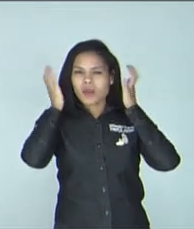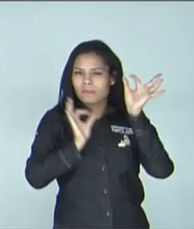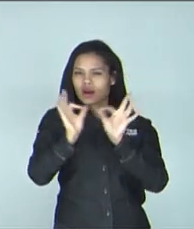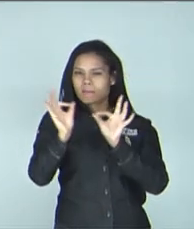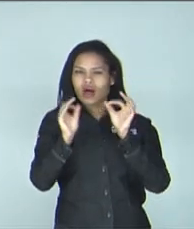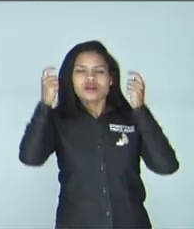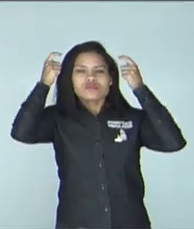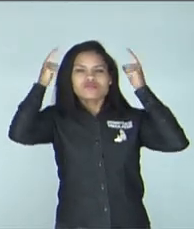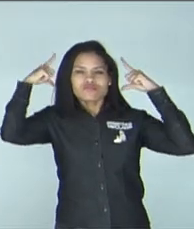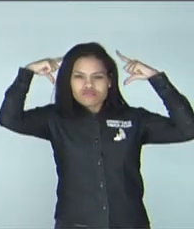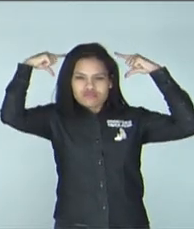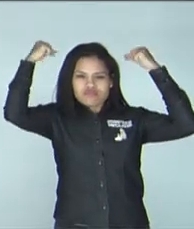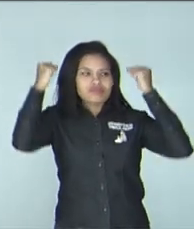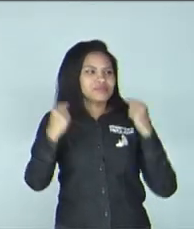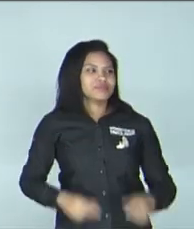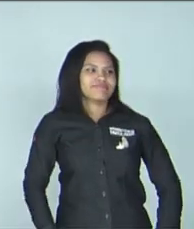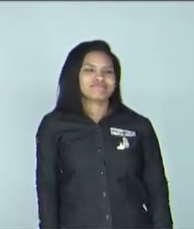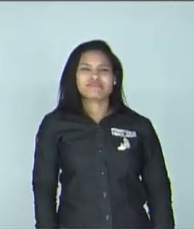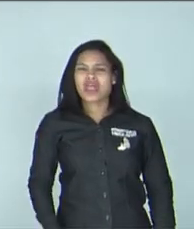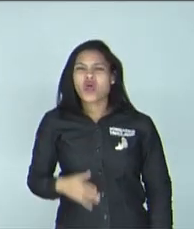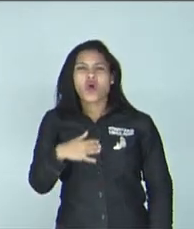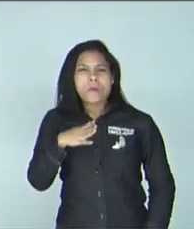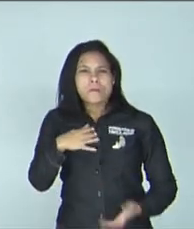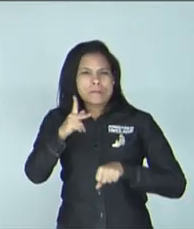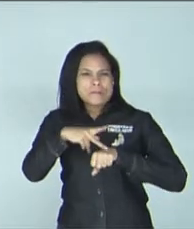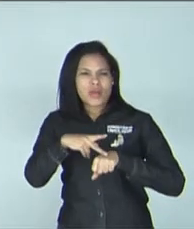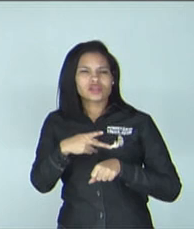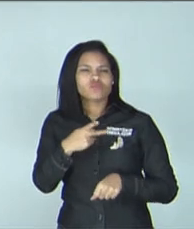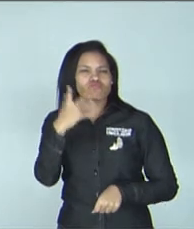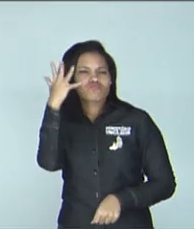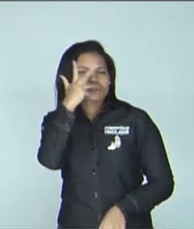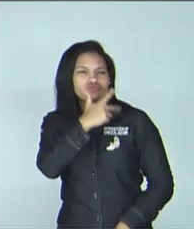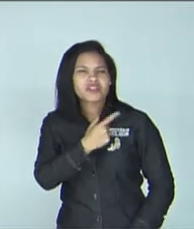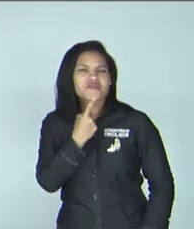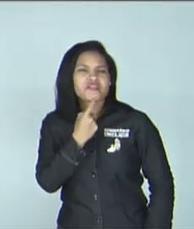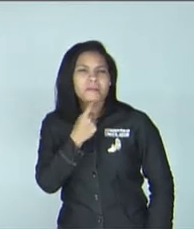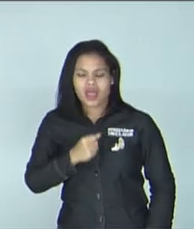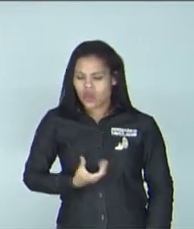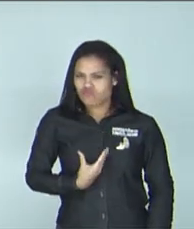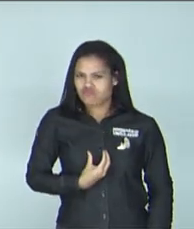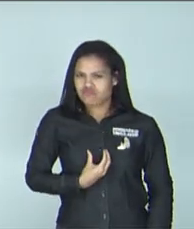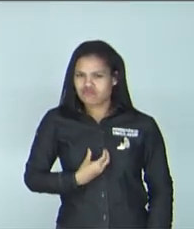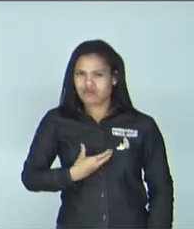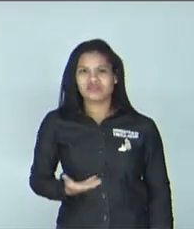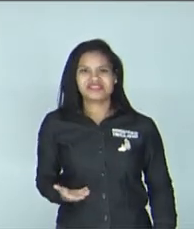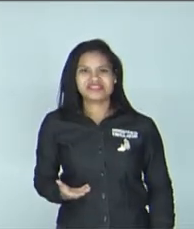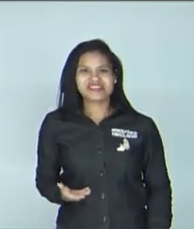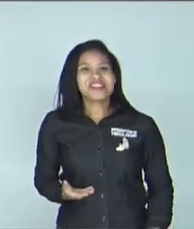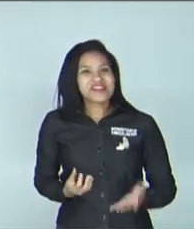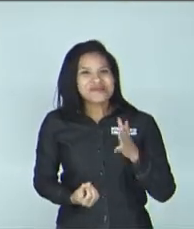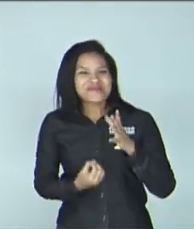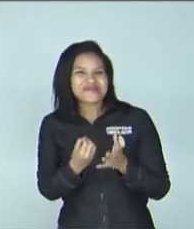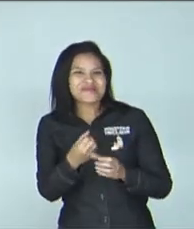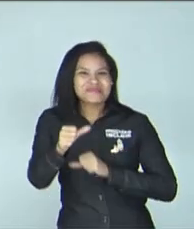aquela aquela coisa assim pendurado no pescoço uma pedra bonita aqui vermelha tal aí você faz sua faraó pastor porque